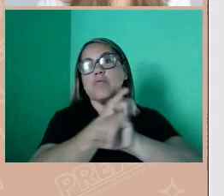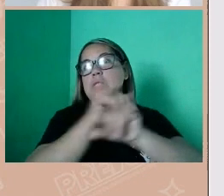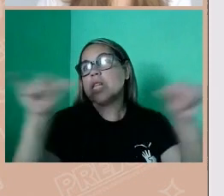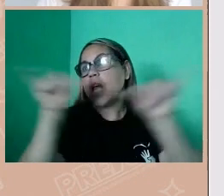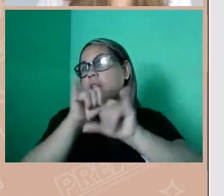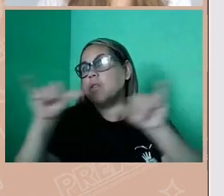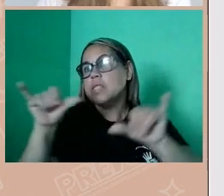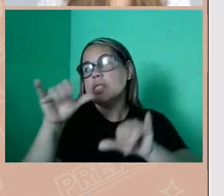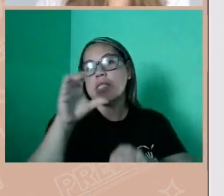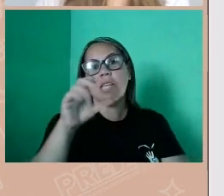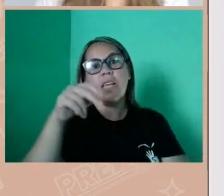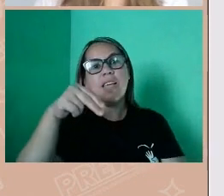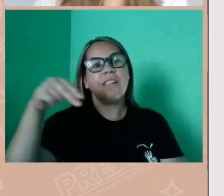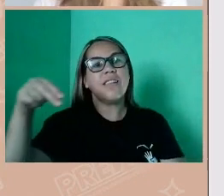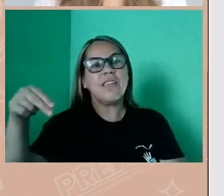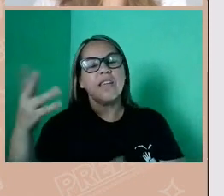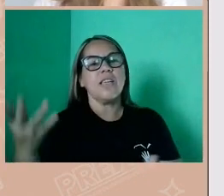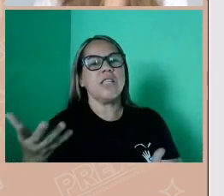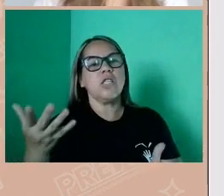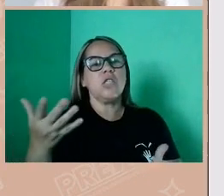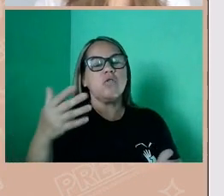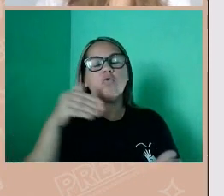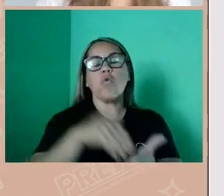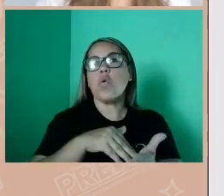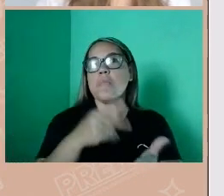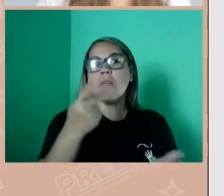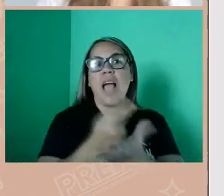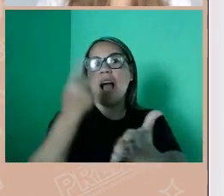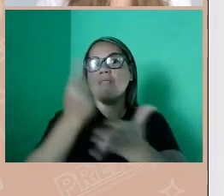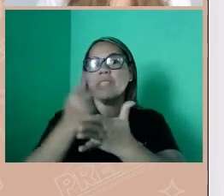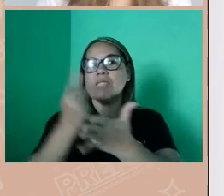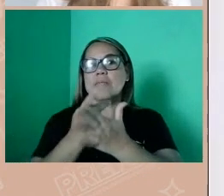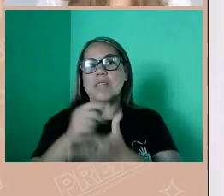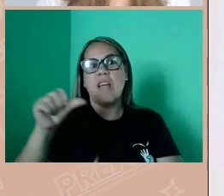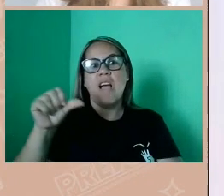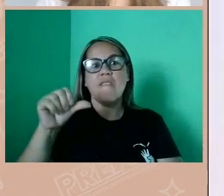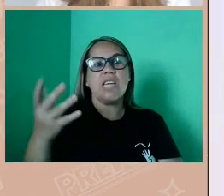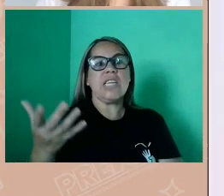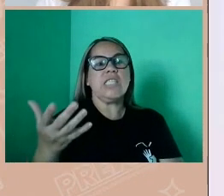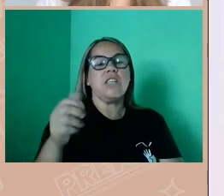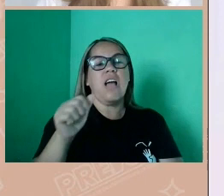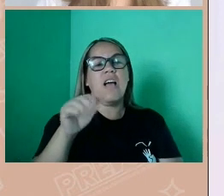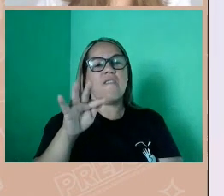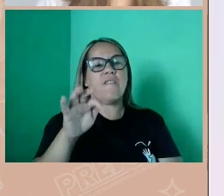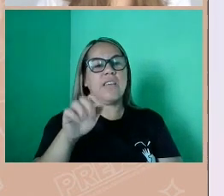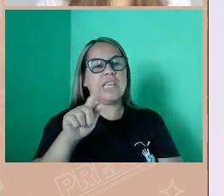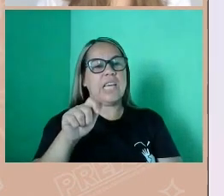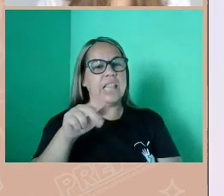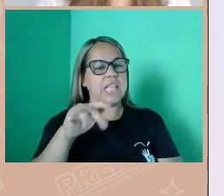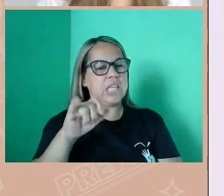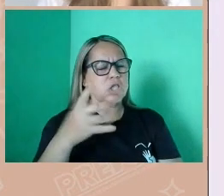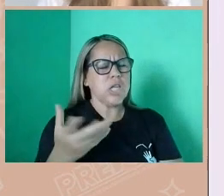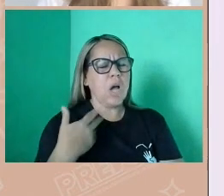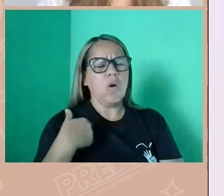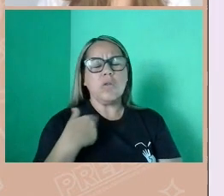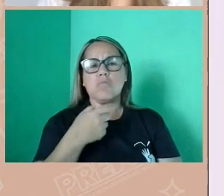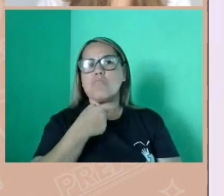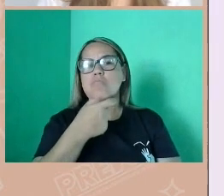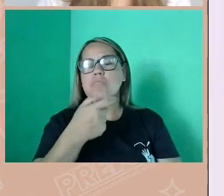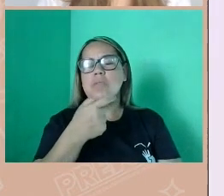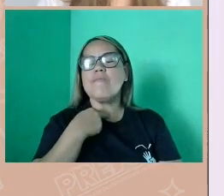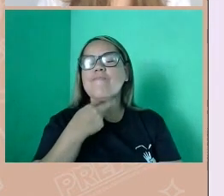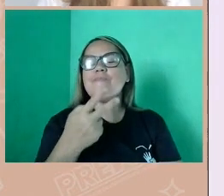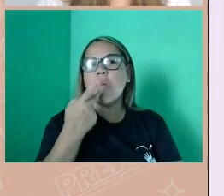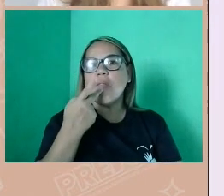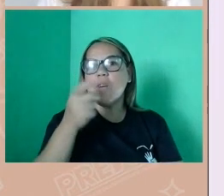CNN a respeito dos últimos acontecimentos no Afeganistão a justificativa apresentada pelo porta-voz do Talibã para